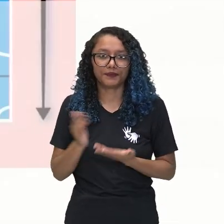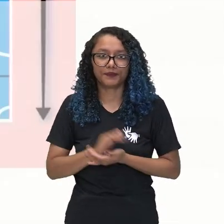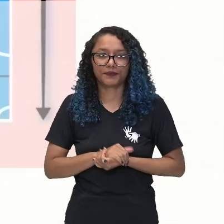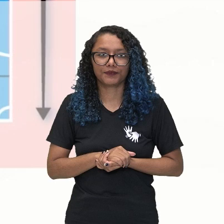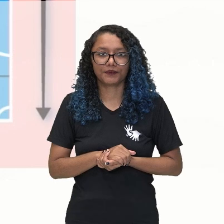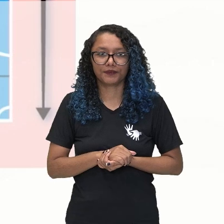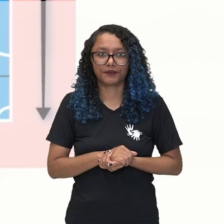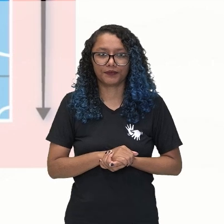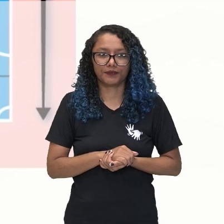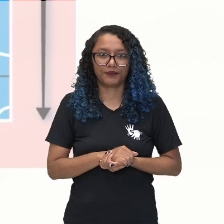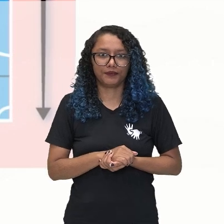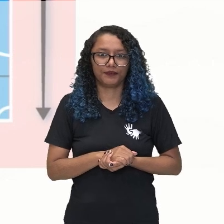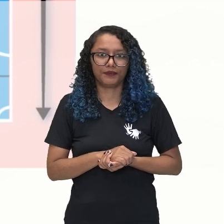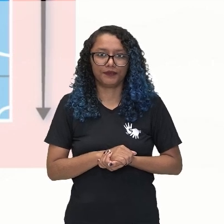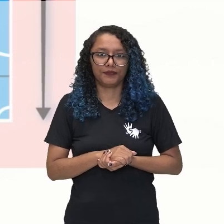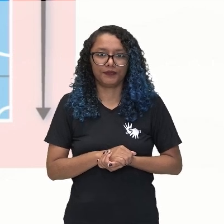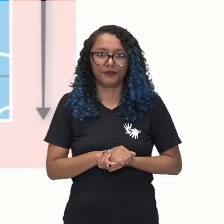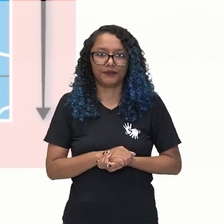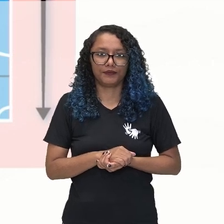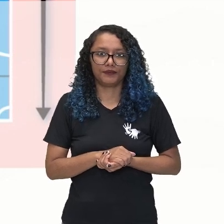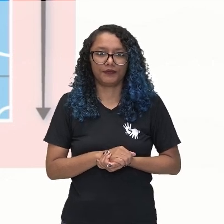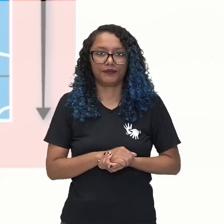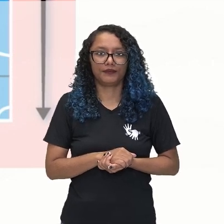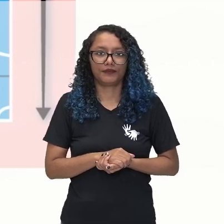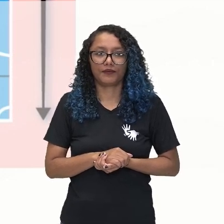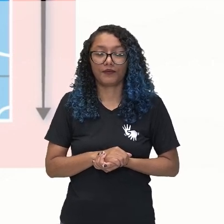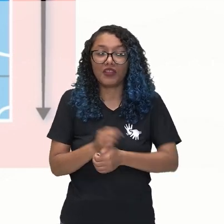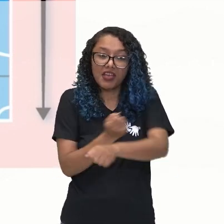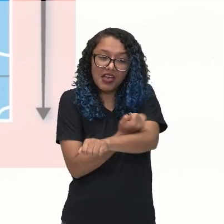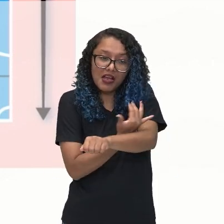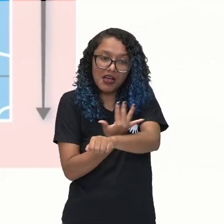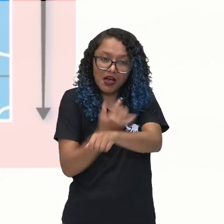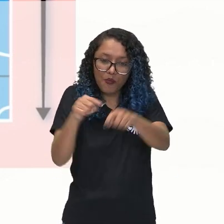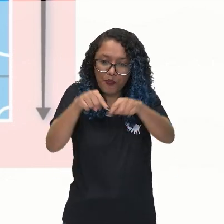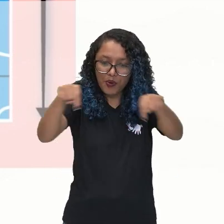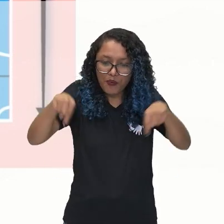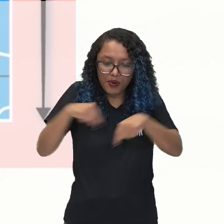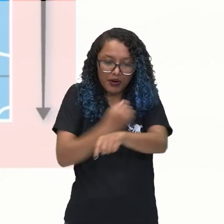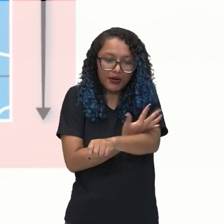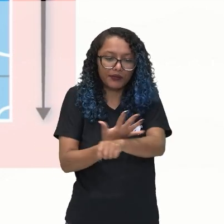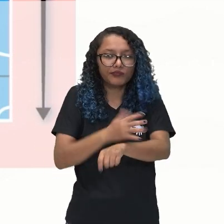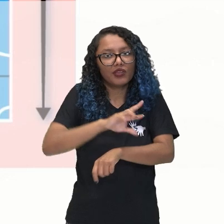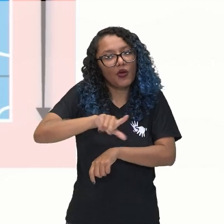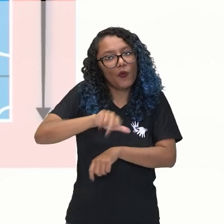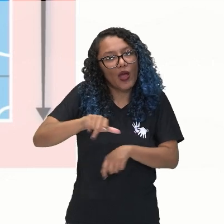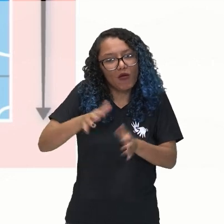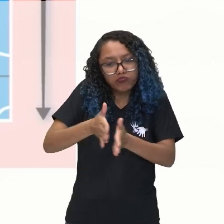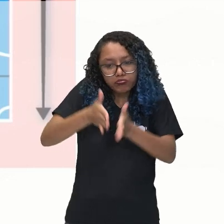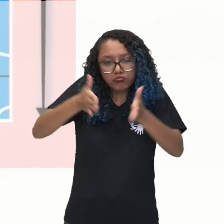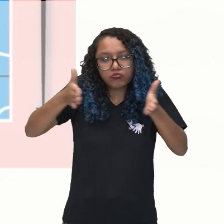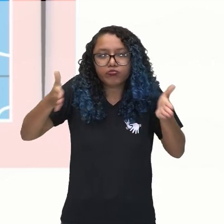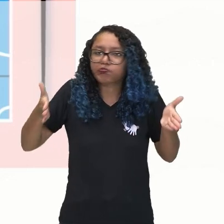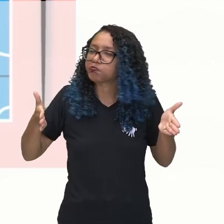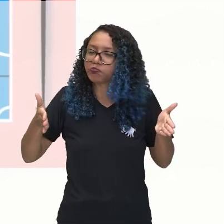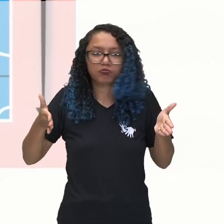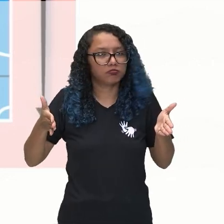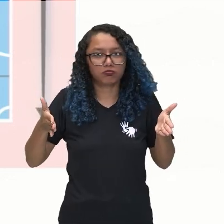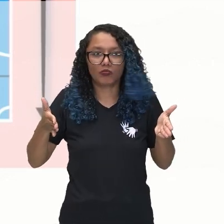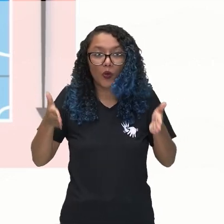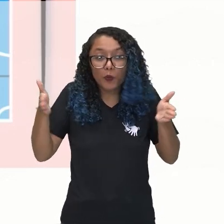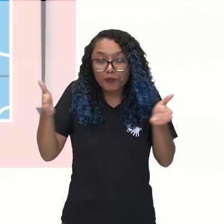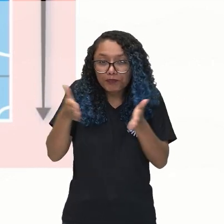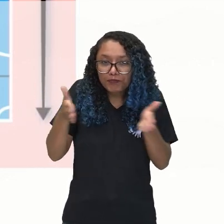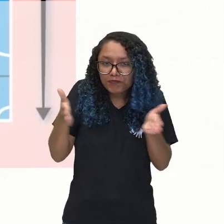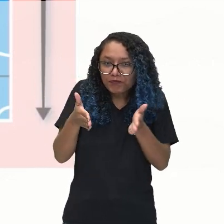Então, aqui já não é um campo, né? Não é aquela dimensão enorme do campo de futebol. É